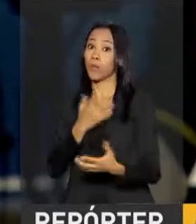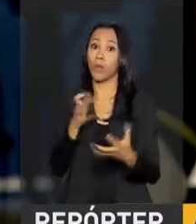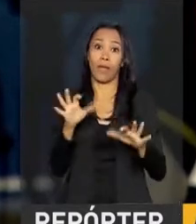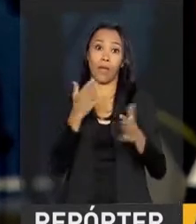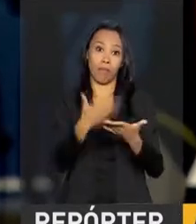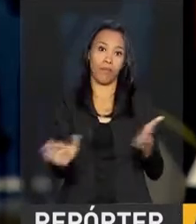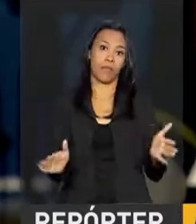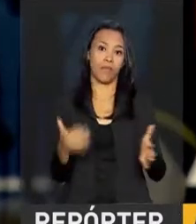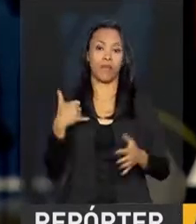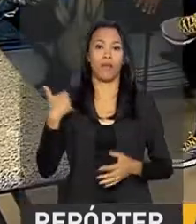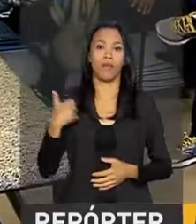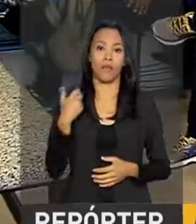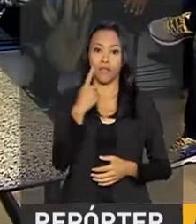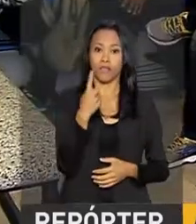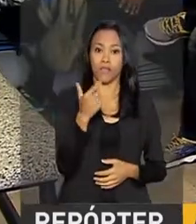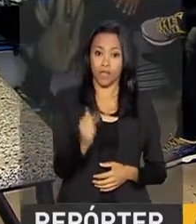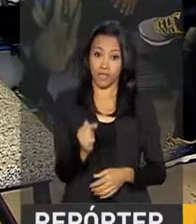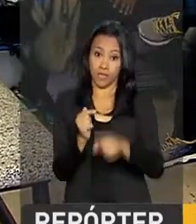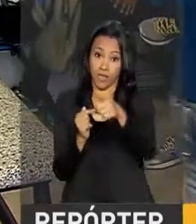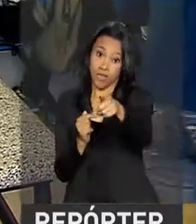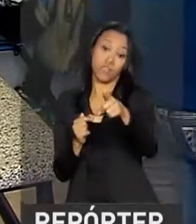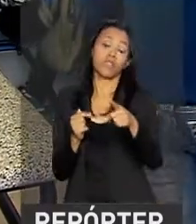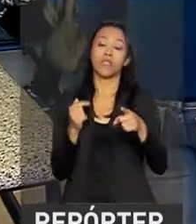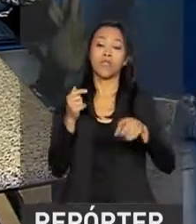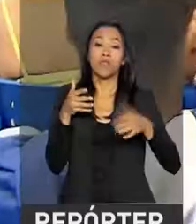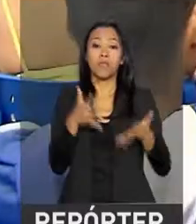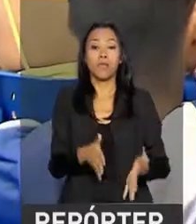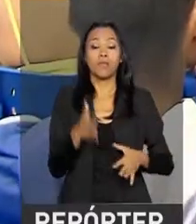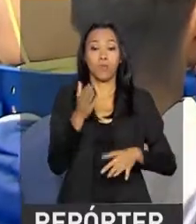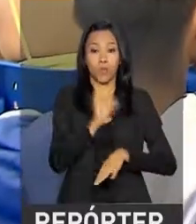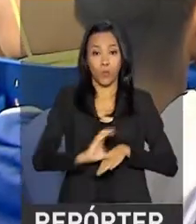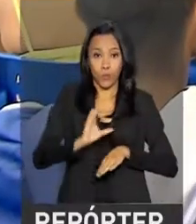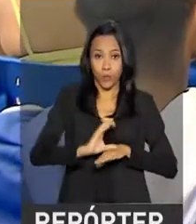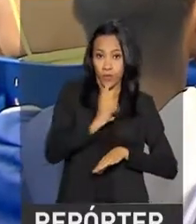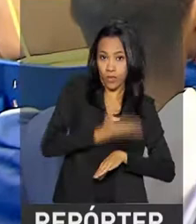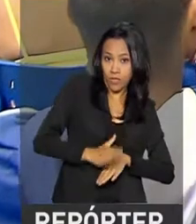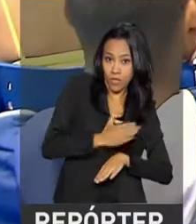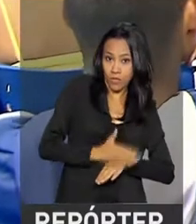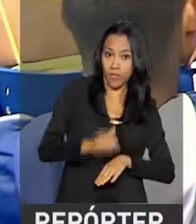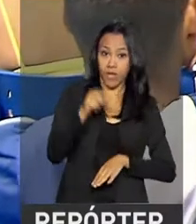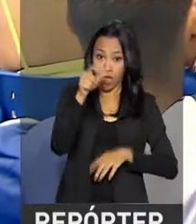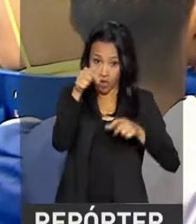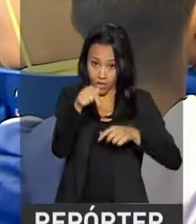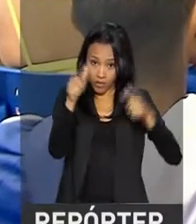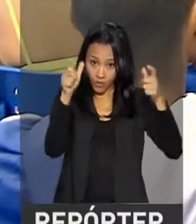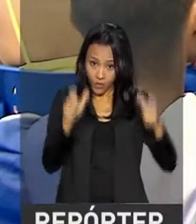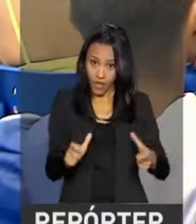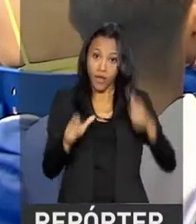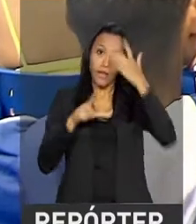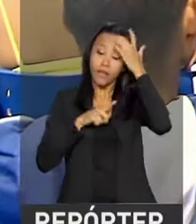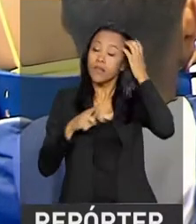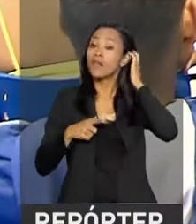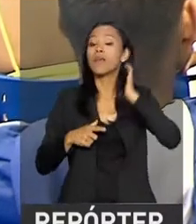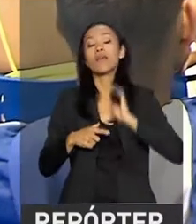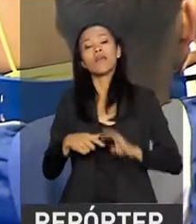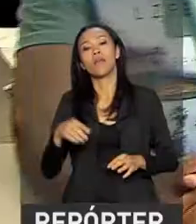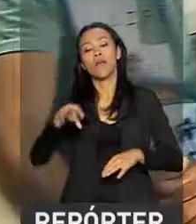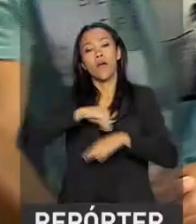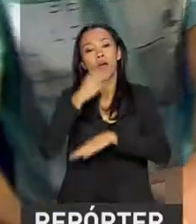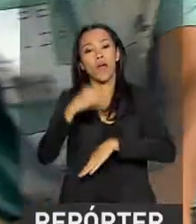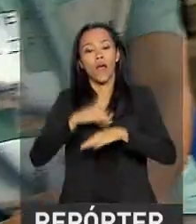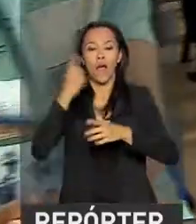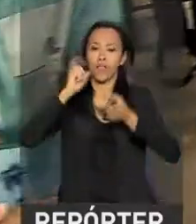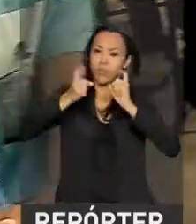ela tem 17 anos e participa de um curso de capacitação aqui a estudante tem orientações sobre a administração informática